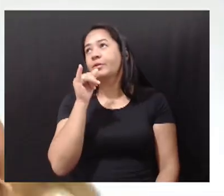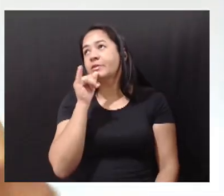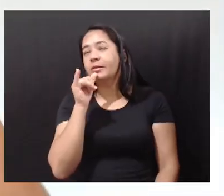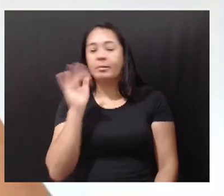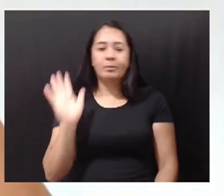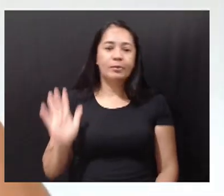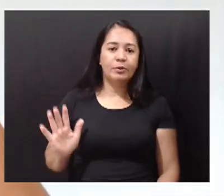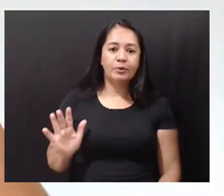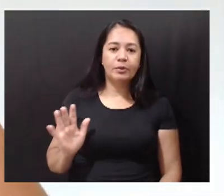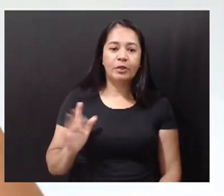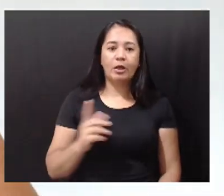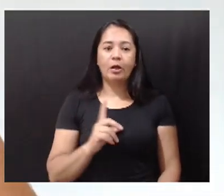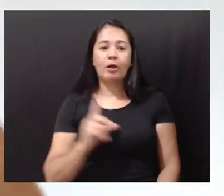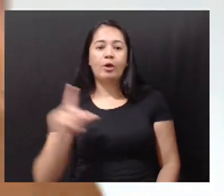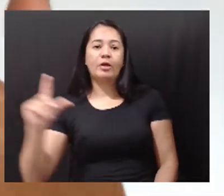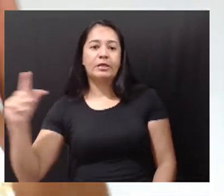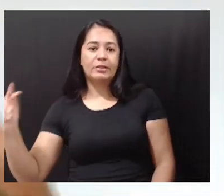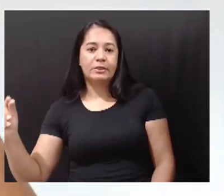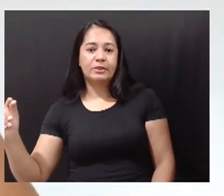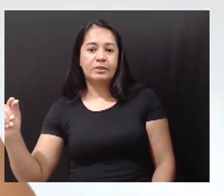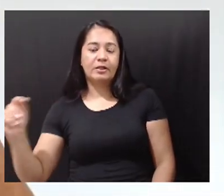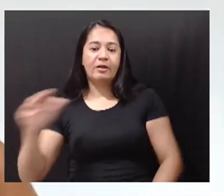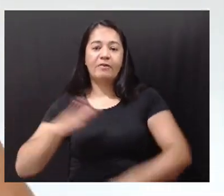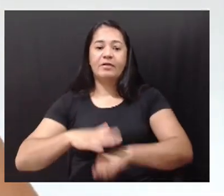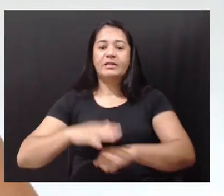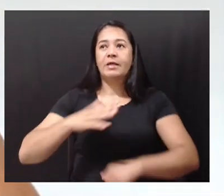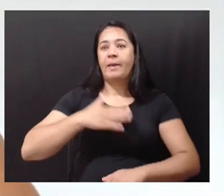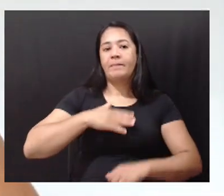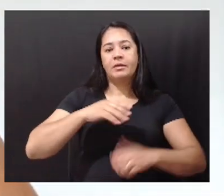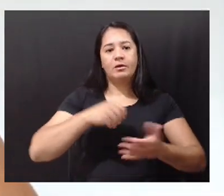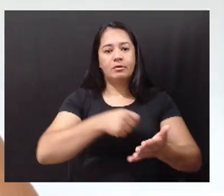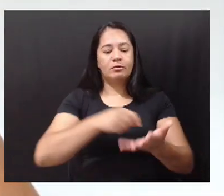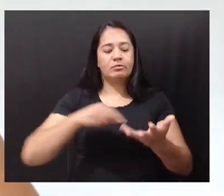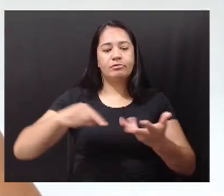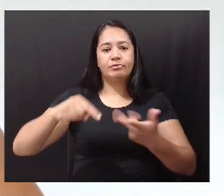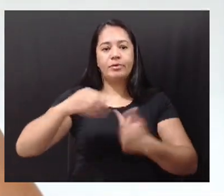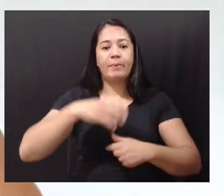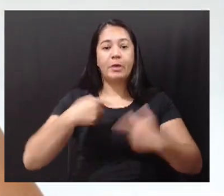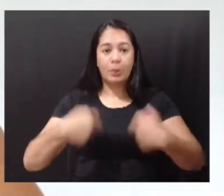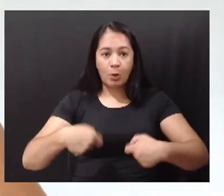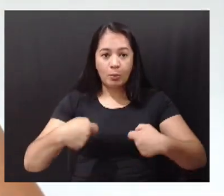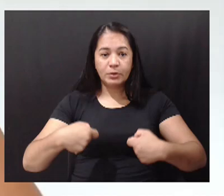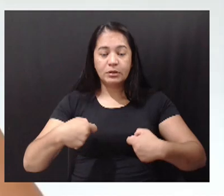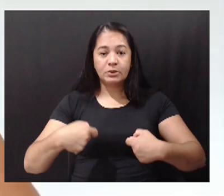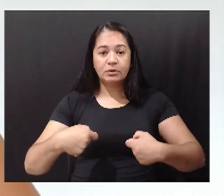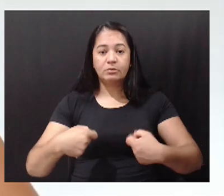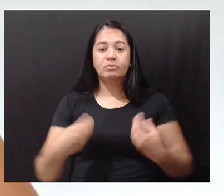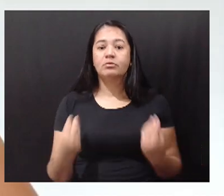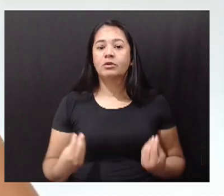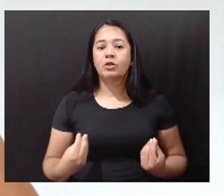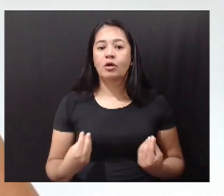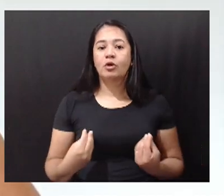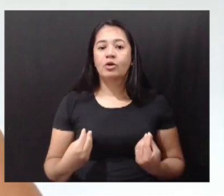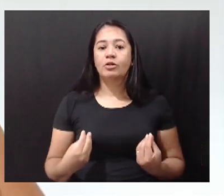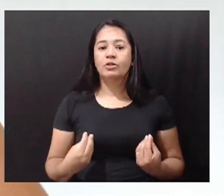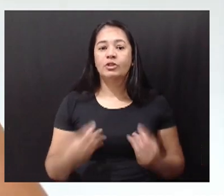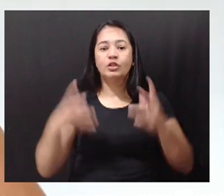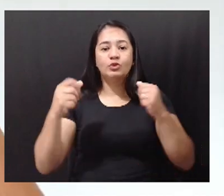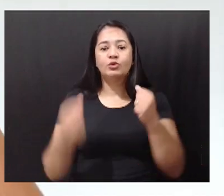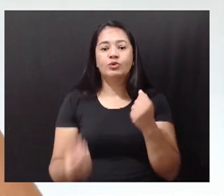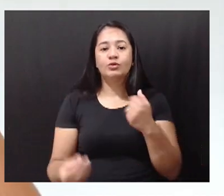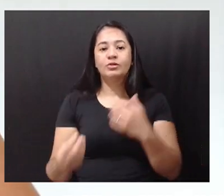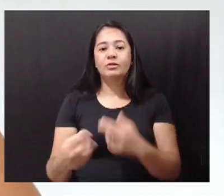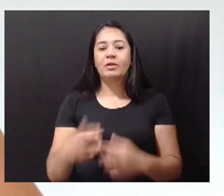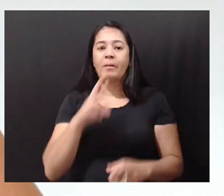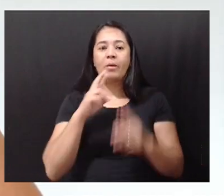para realizar as minhas tarefas, as minhas questões que eu necessito do dia a dia, e coloco tudo isso como uma responsabilidade